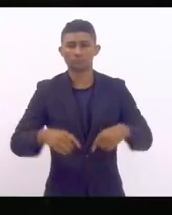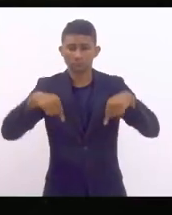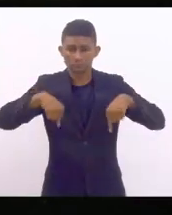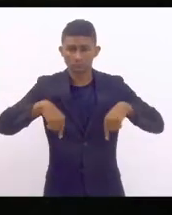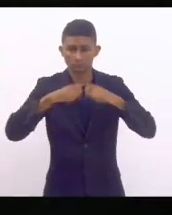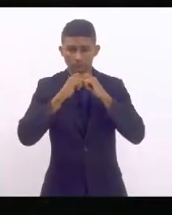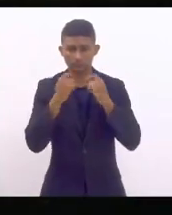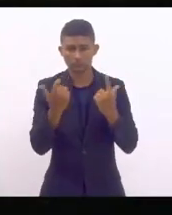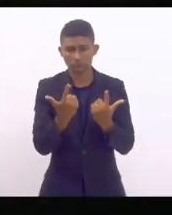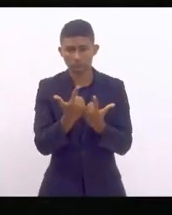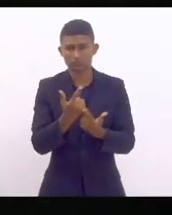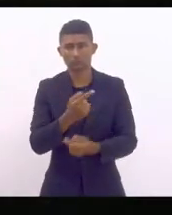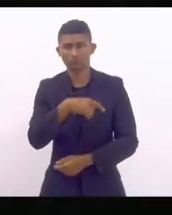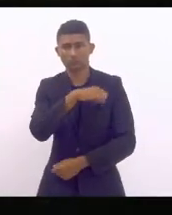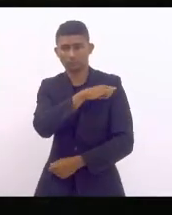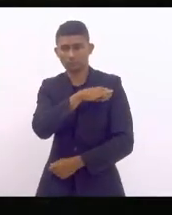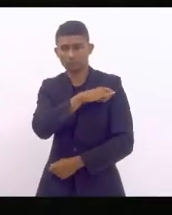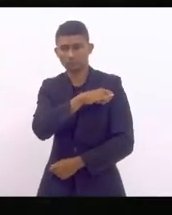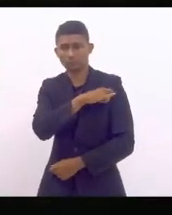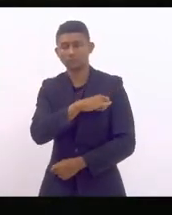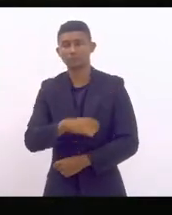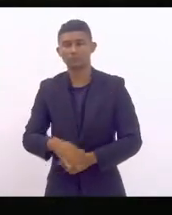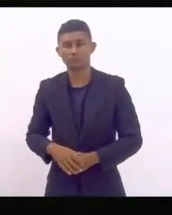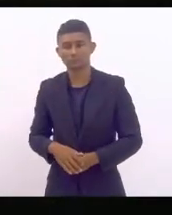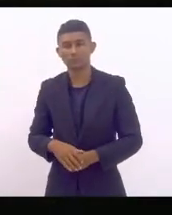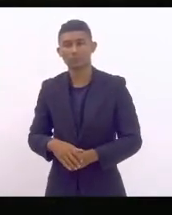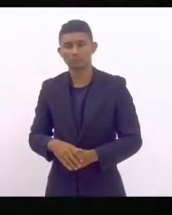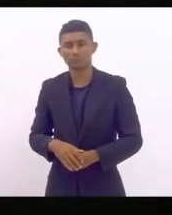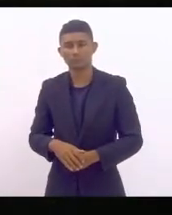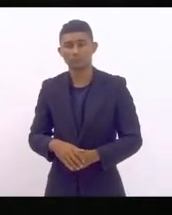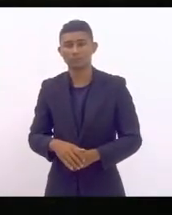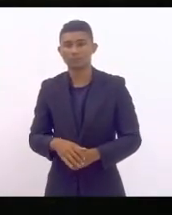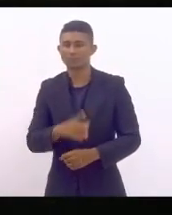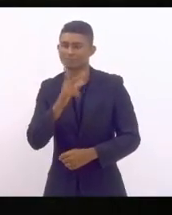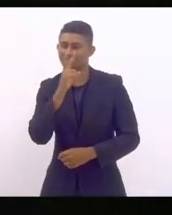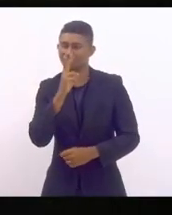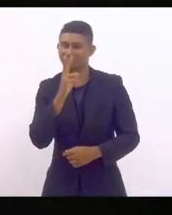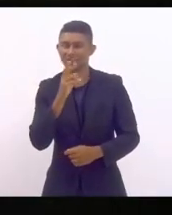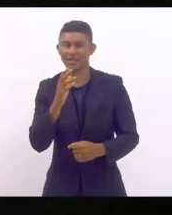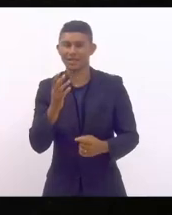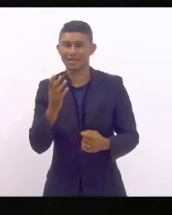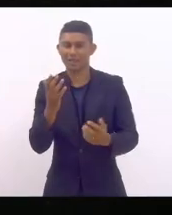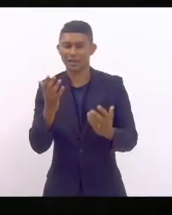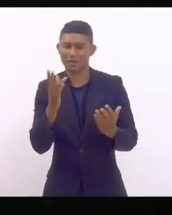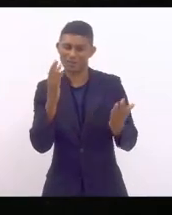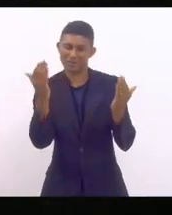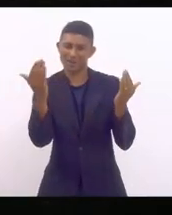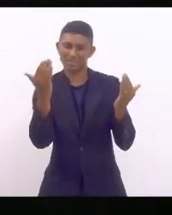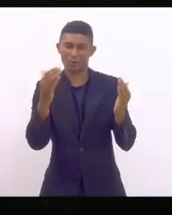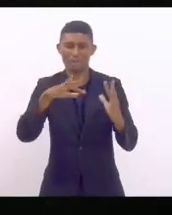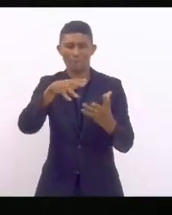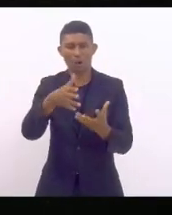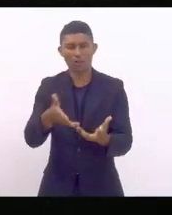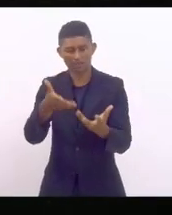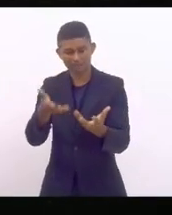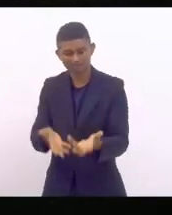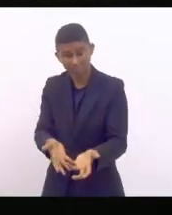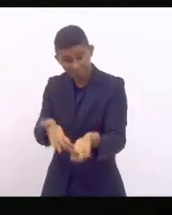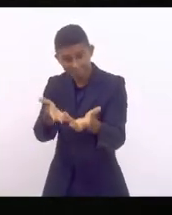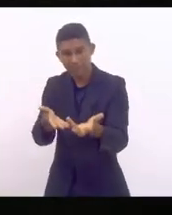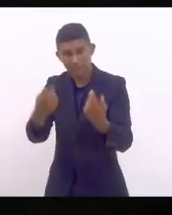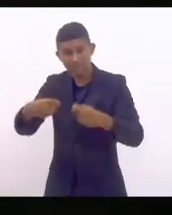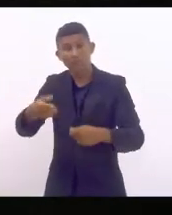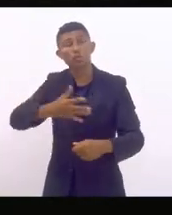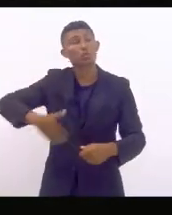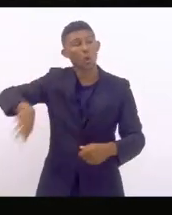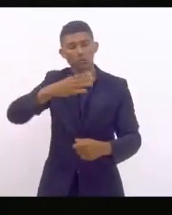do Estado do Rio de Janeiro tá apenas quicando a bola e essa bola tem que ser chutada por todos e tem que ser chutada mesmo